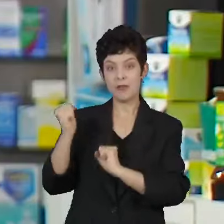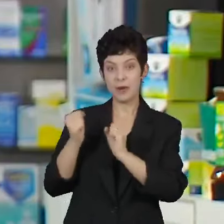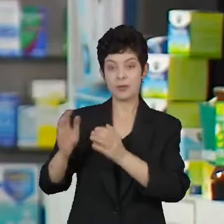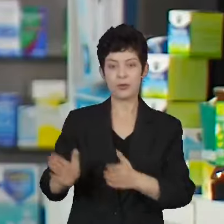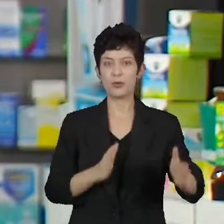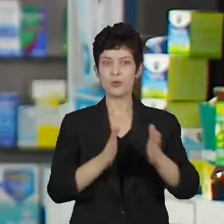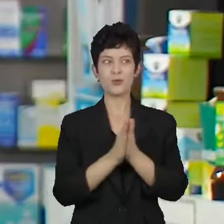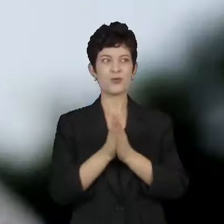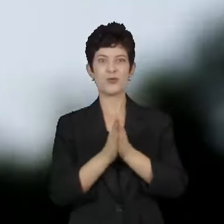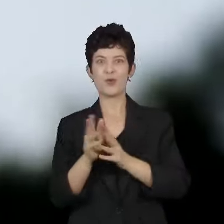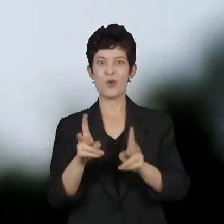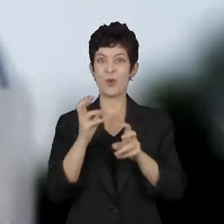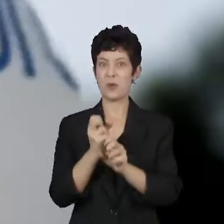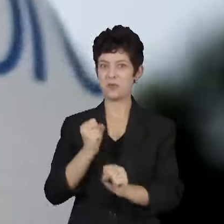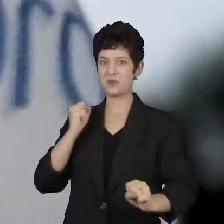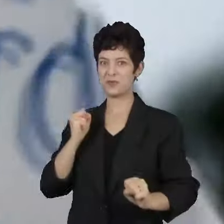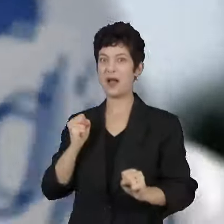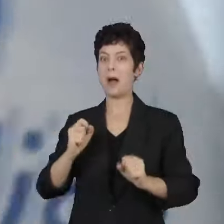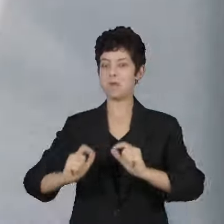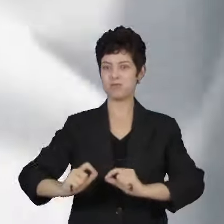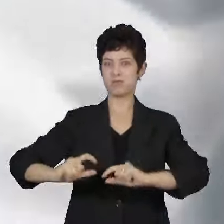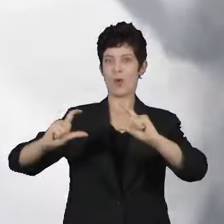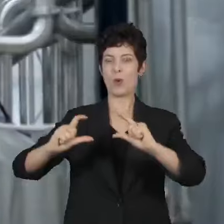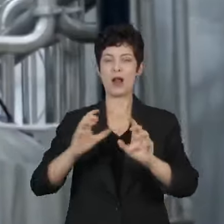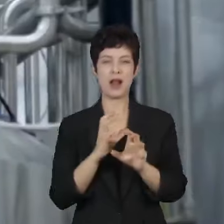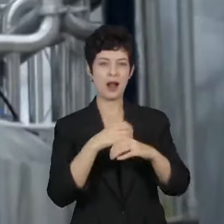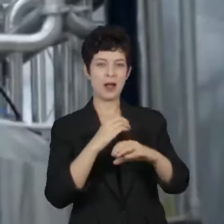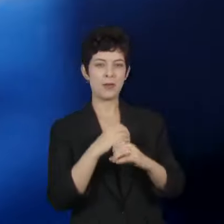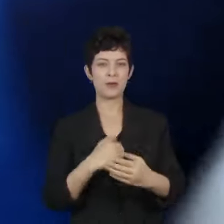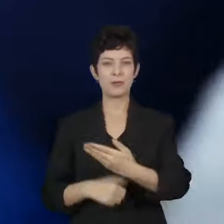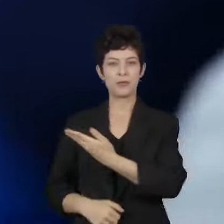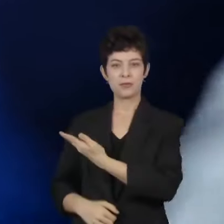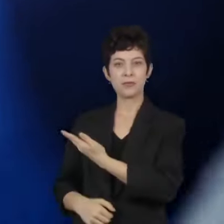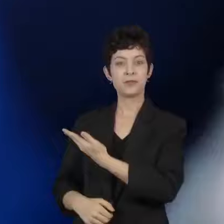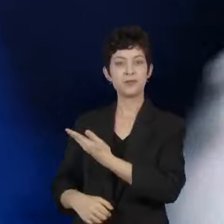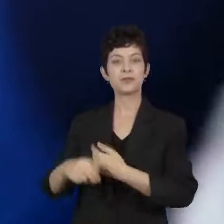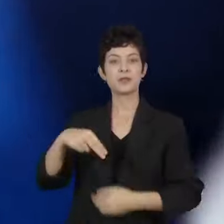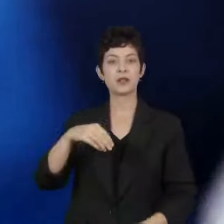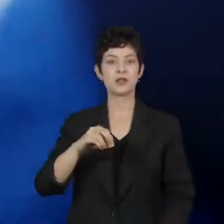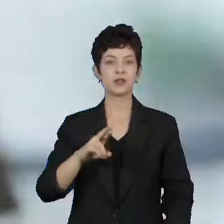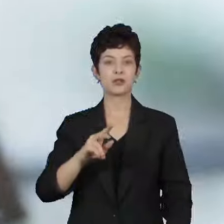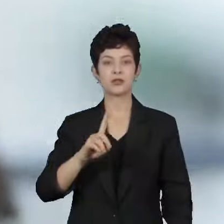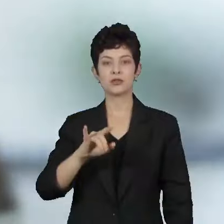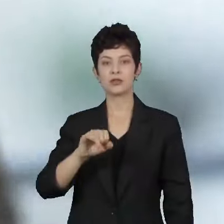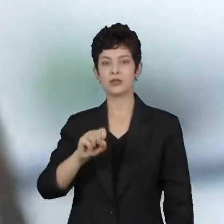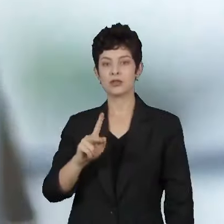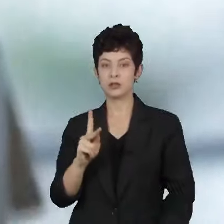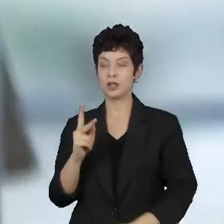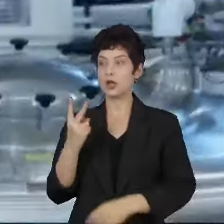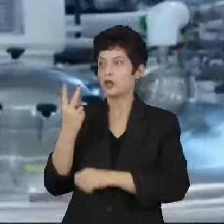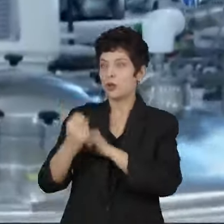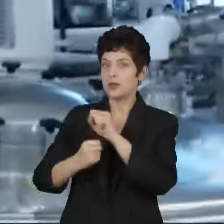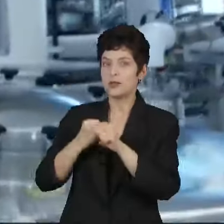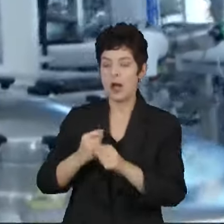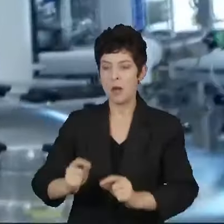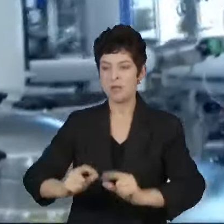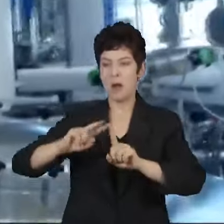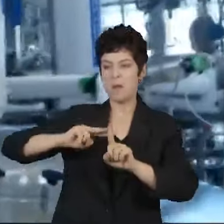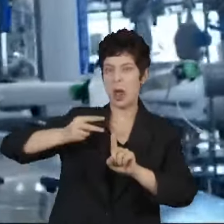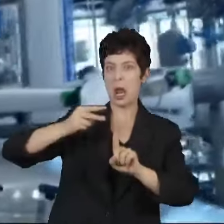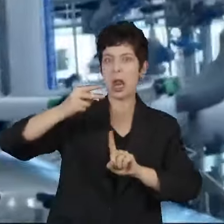lucro aumentar. O valor das ações do laboratório Novo Nordisk duplicou nos últimos 2 anos, tornando-se a companhia